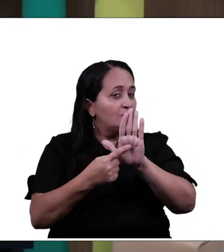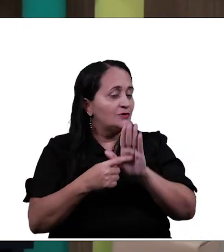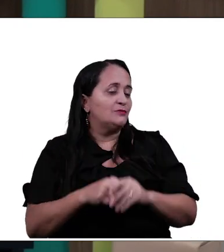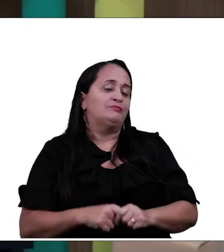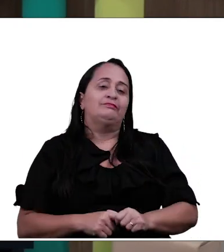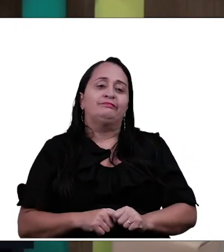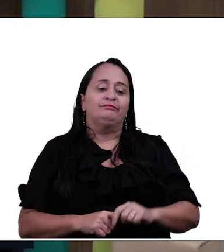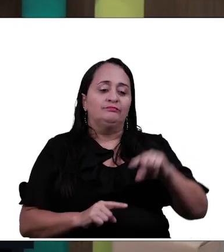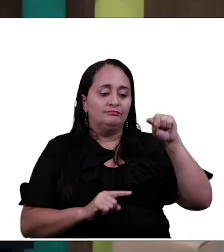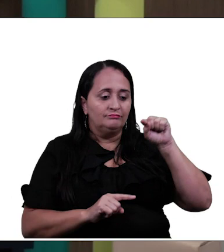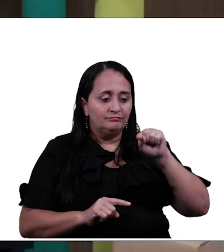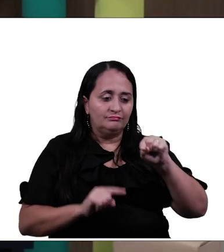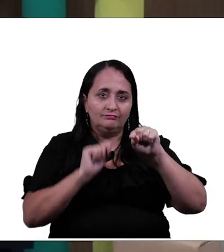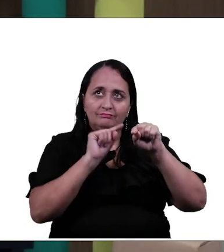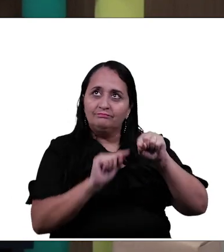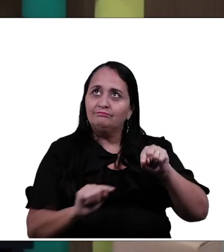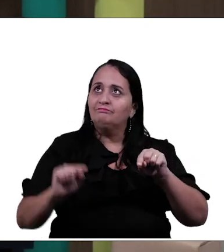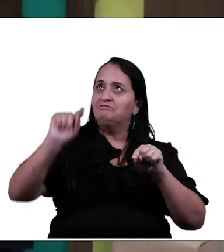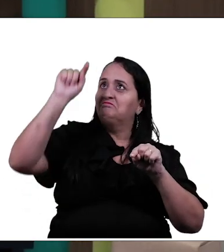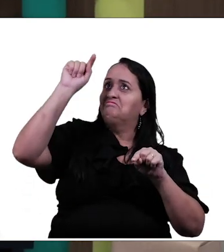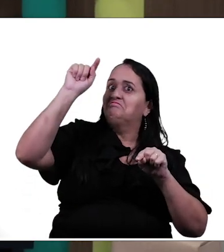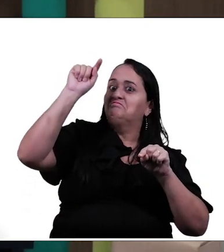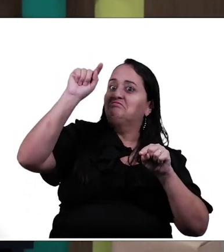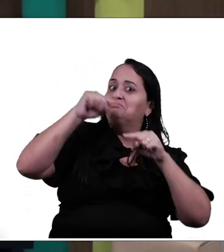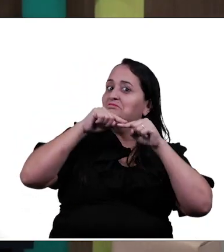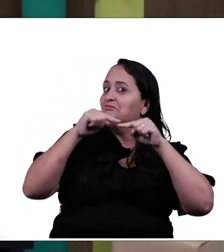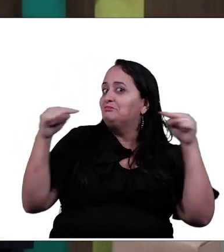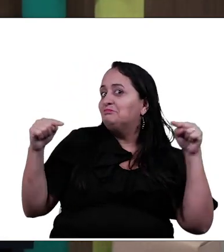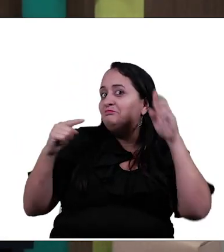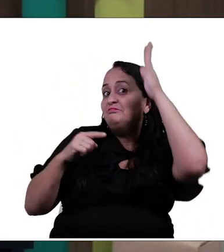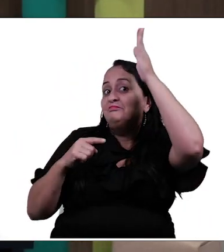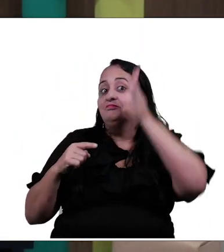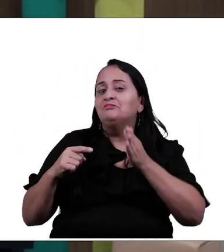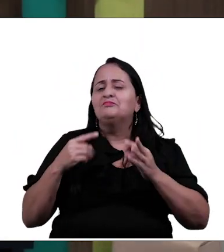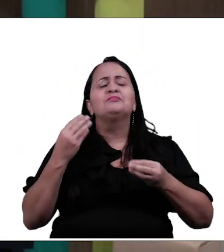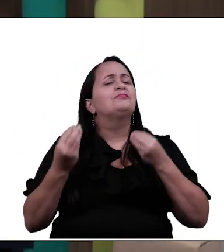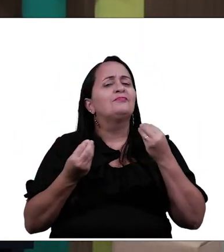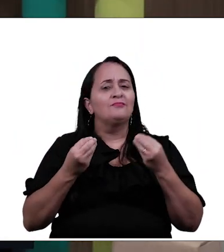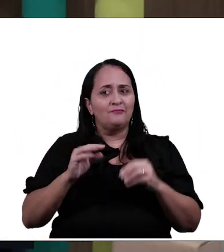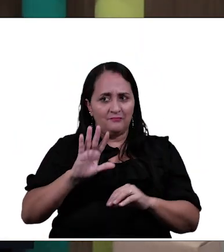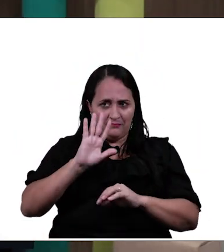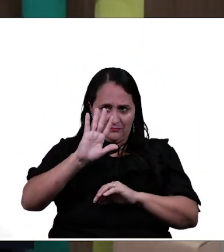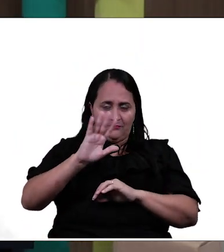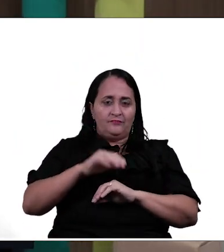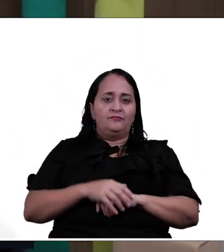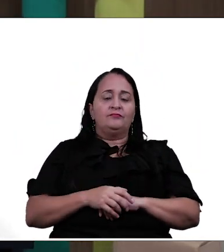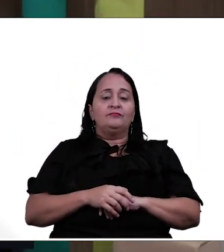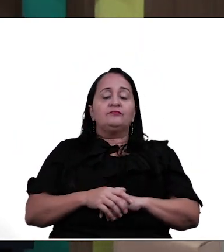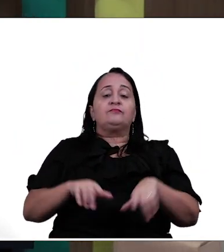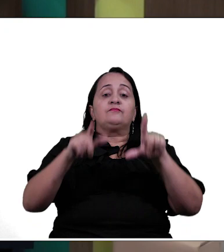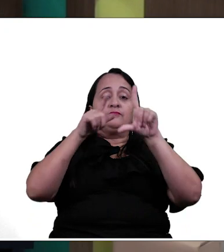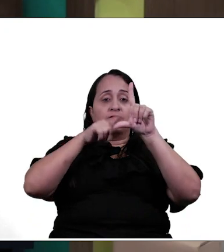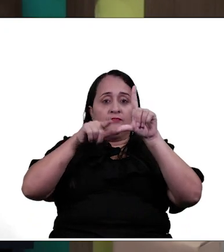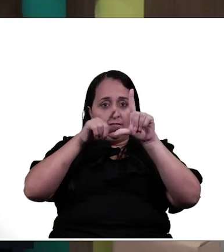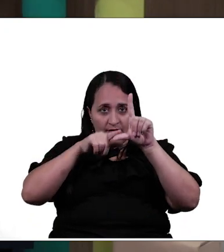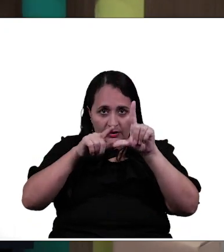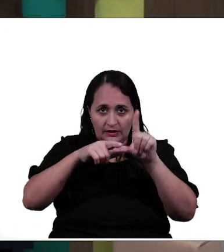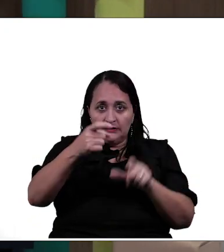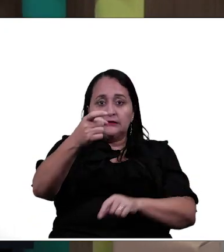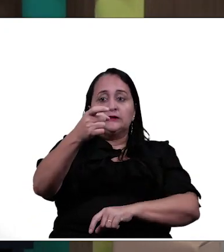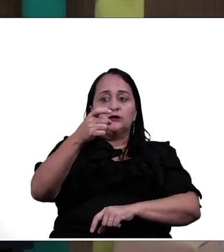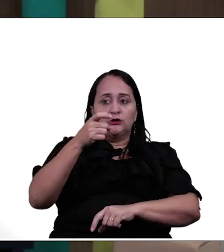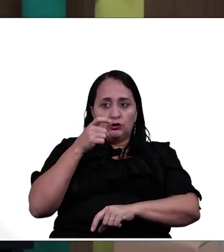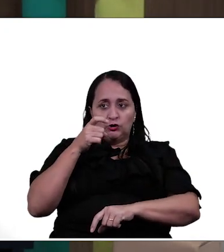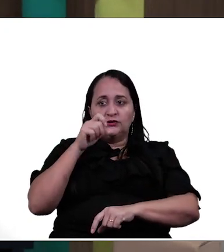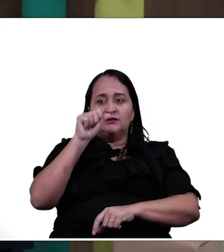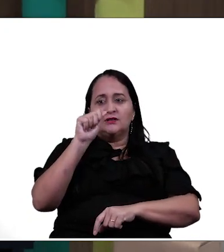exceto o zero. Perfeito? Ok. Então, dentro dessa dinâmica, vamos ver exemplos